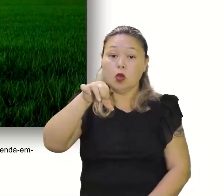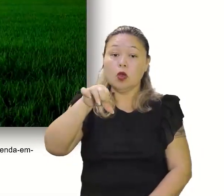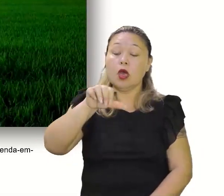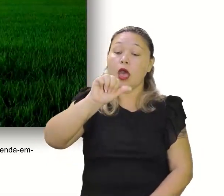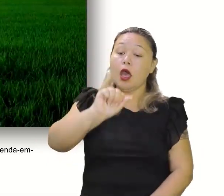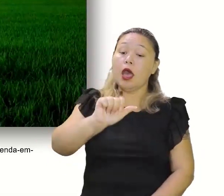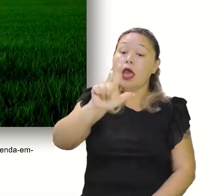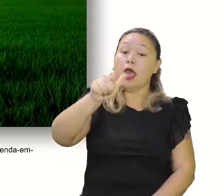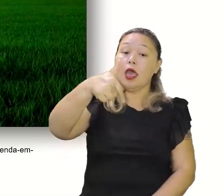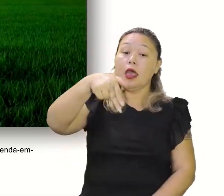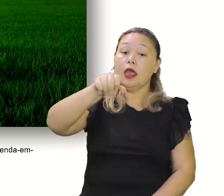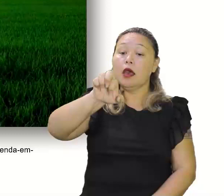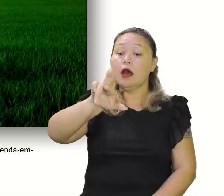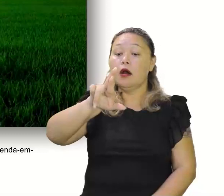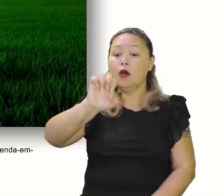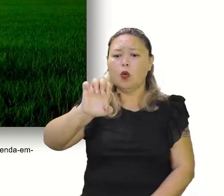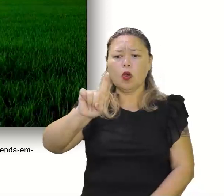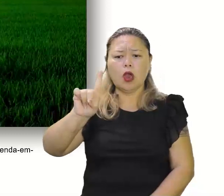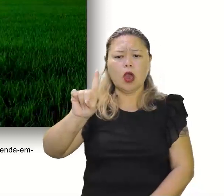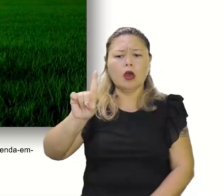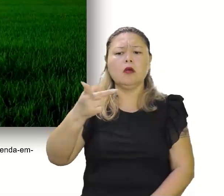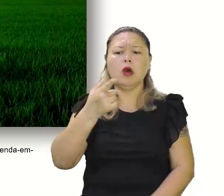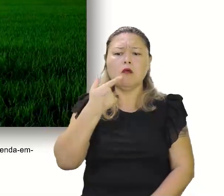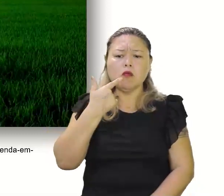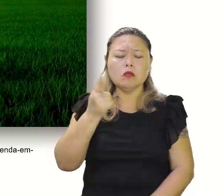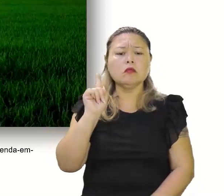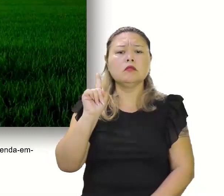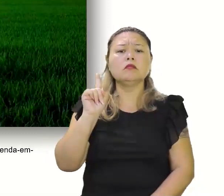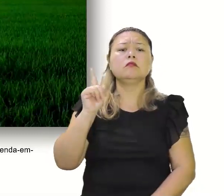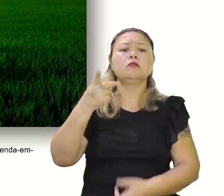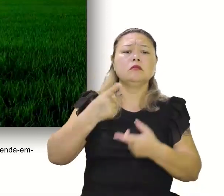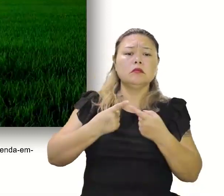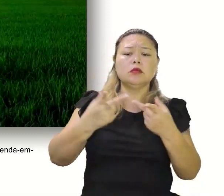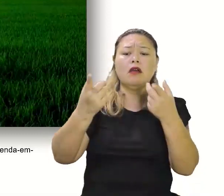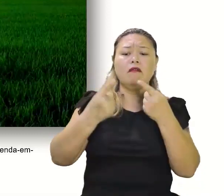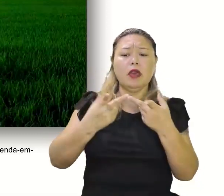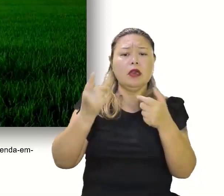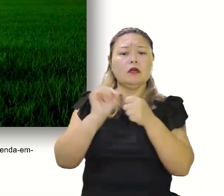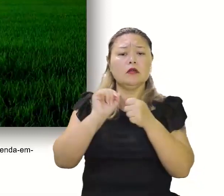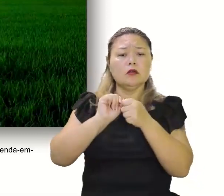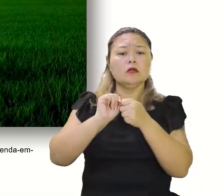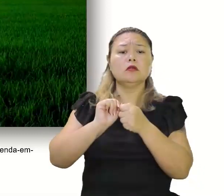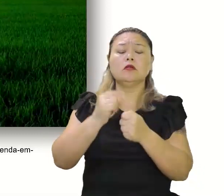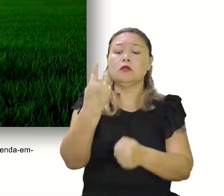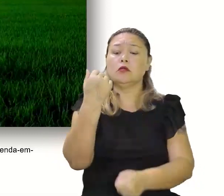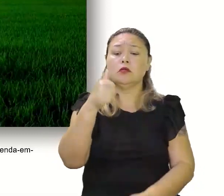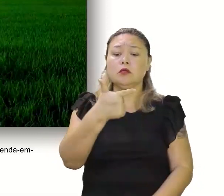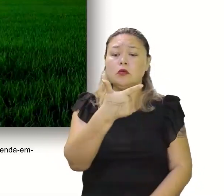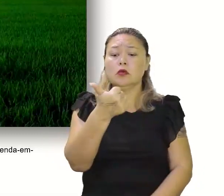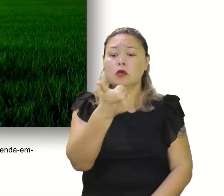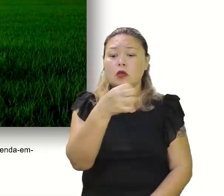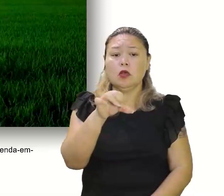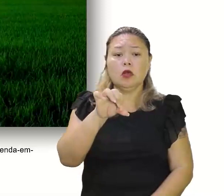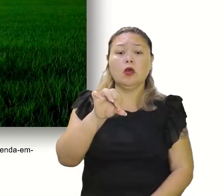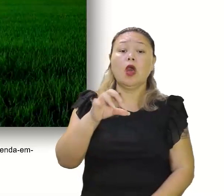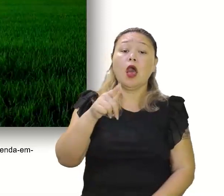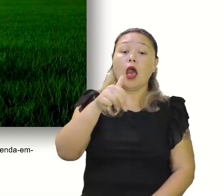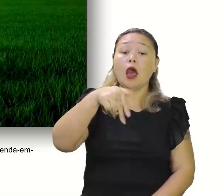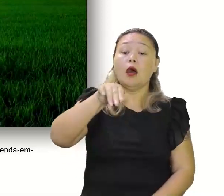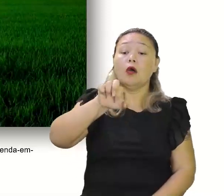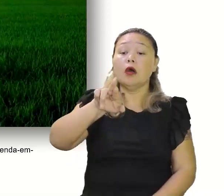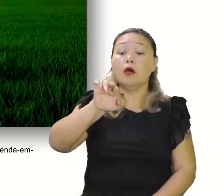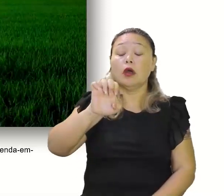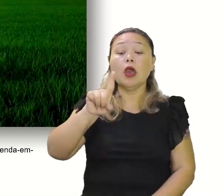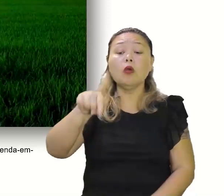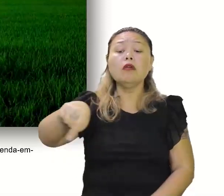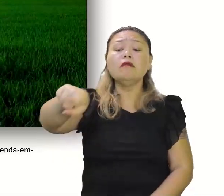1.219 alqueires. Ah, isso foi uma notícia, né? Fazenda à venda em Rondônia com 1.219 alqueires. E aí, galera,